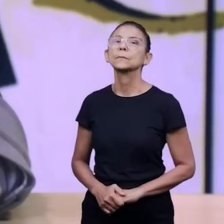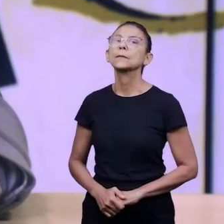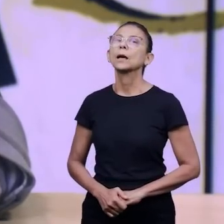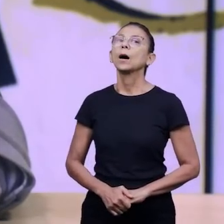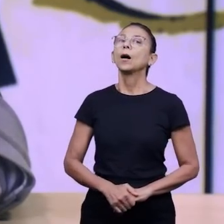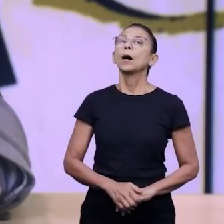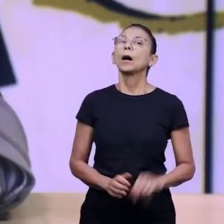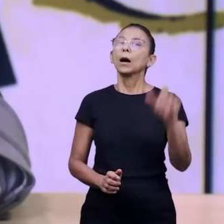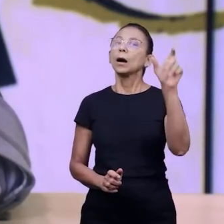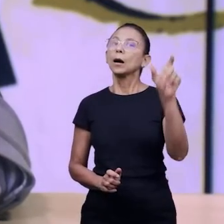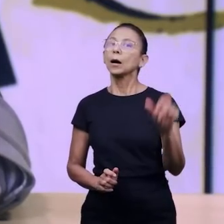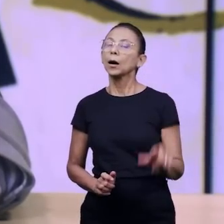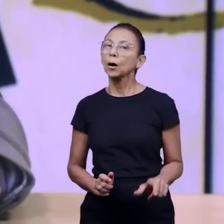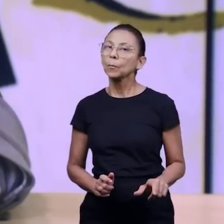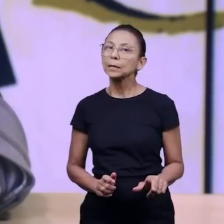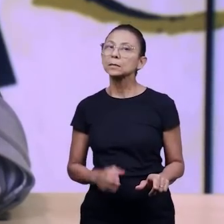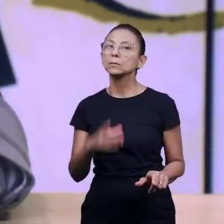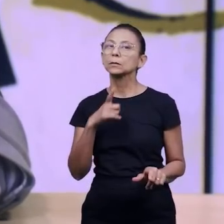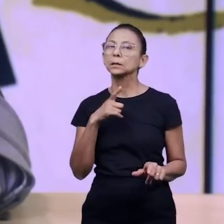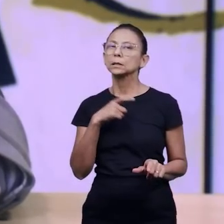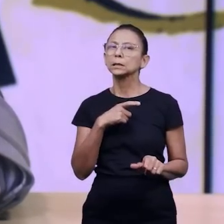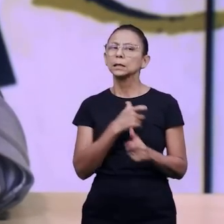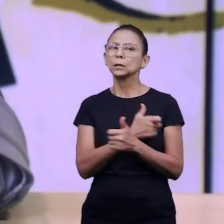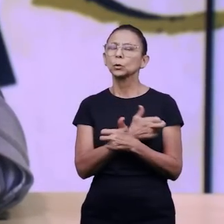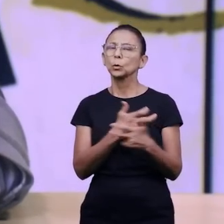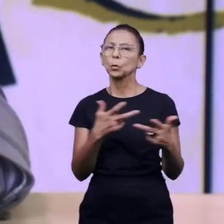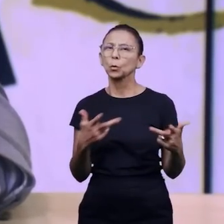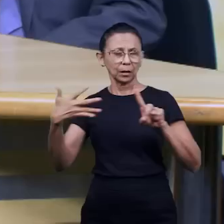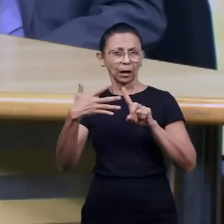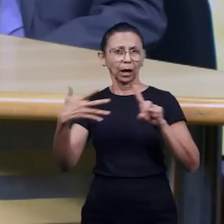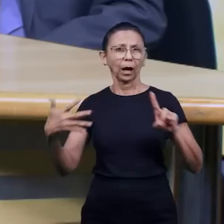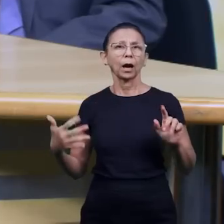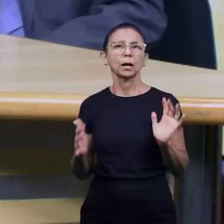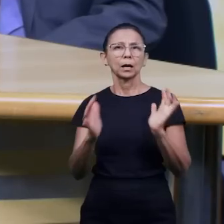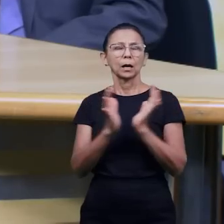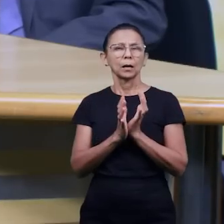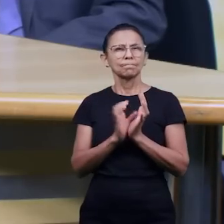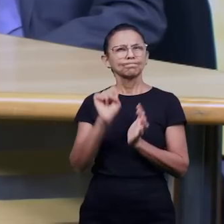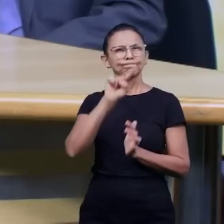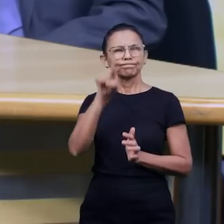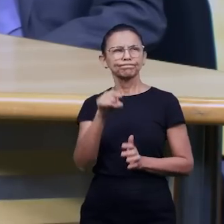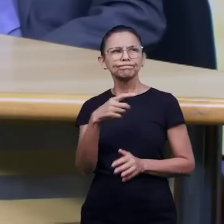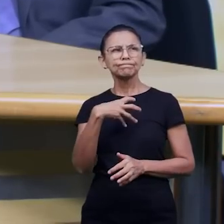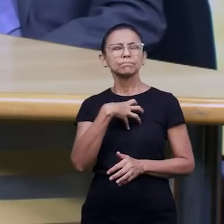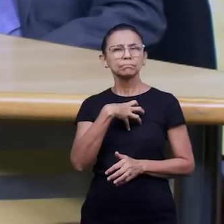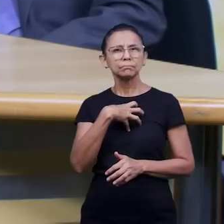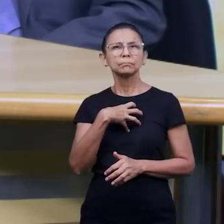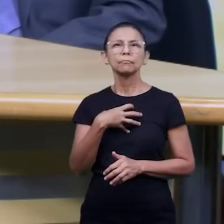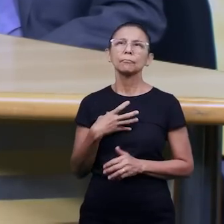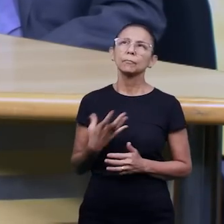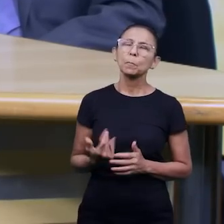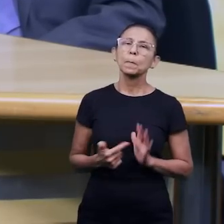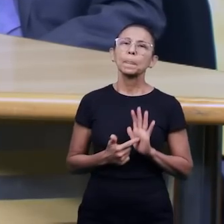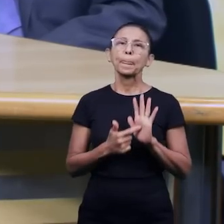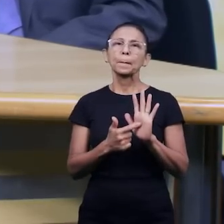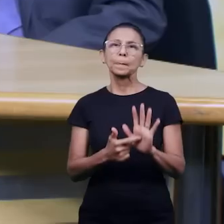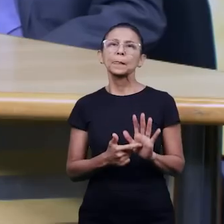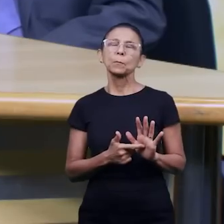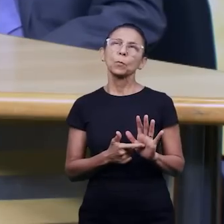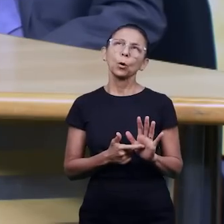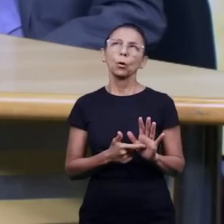usar o mesmo texto nesse tema em todas as edições. Esse texto se encontra na segunda epístola do apóstolo Pedro, capítulo